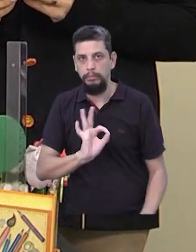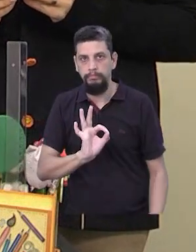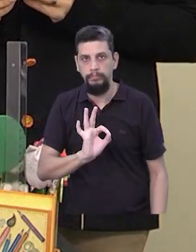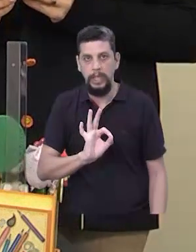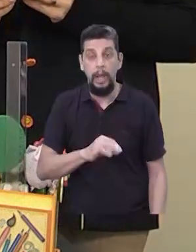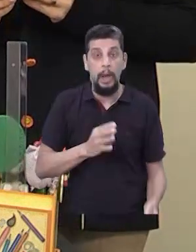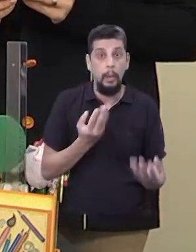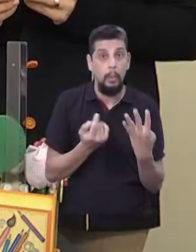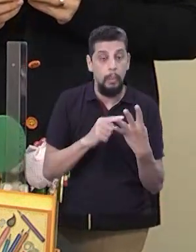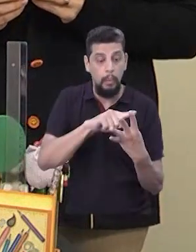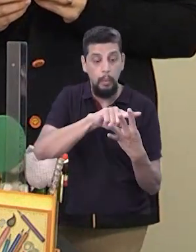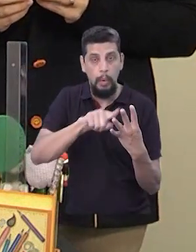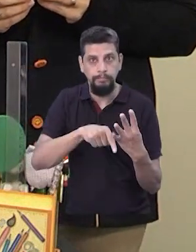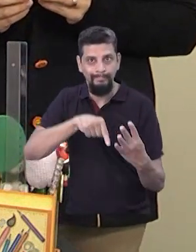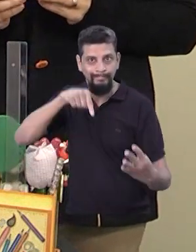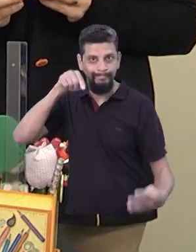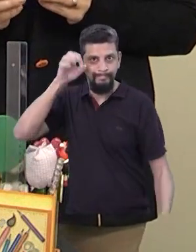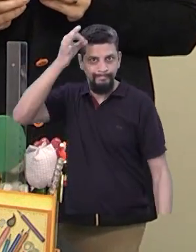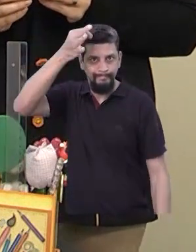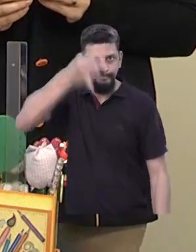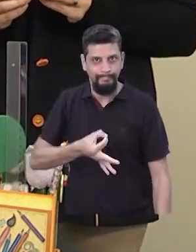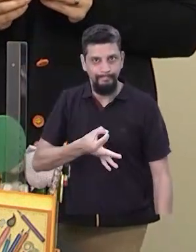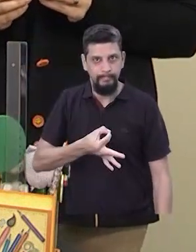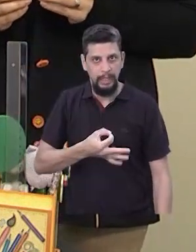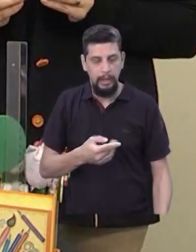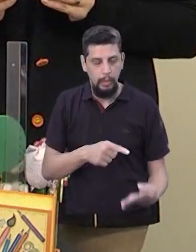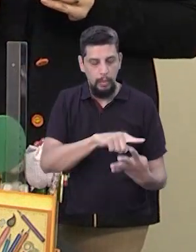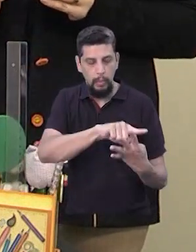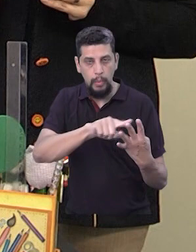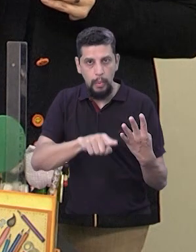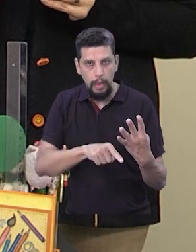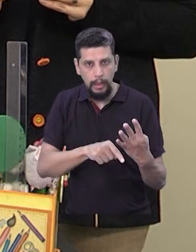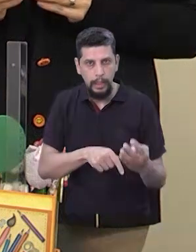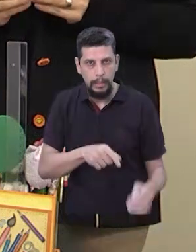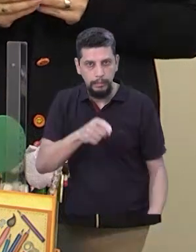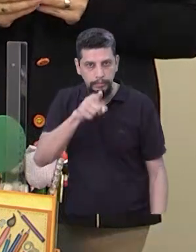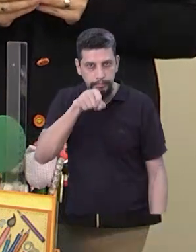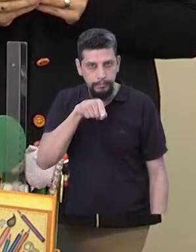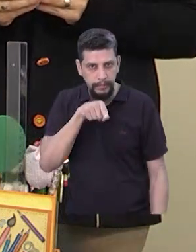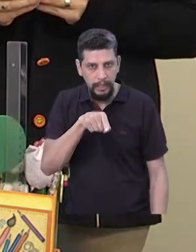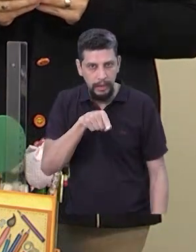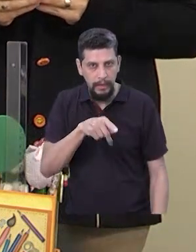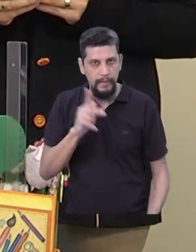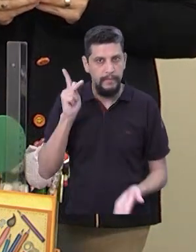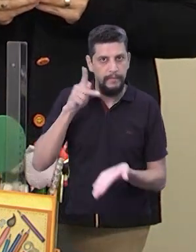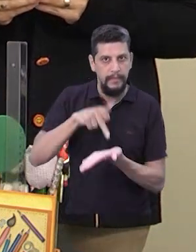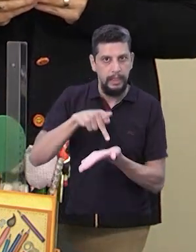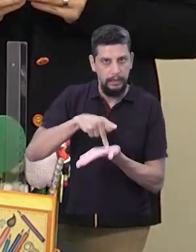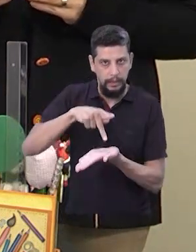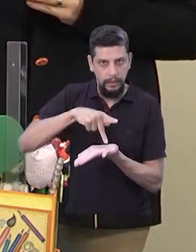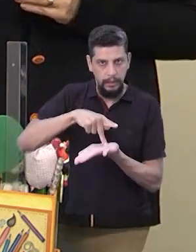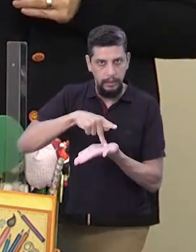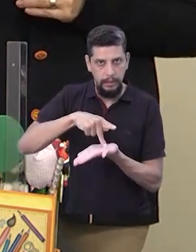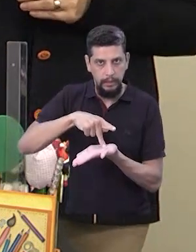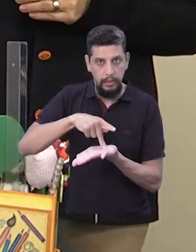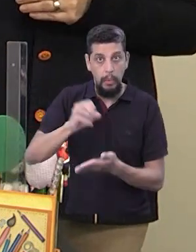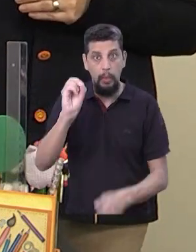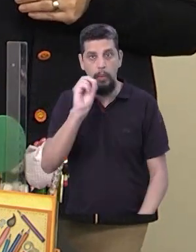4 afirmações. Não é pergunta, não. É afirmação. Então, para 4 afirmações, nós vamos ter